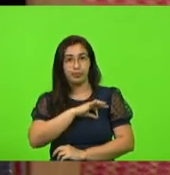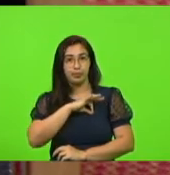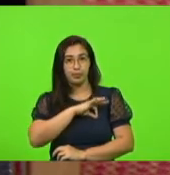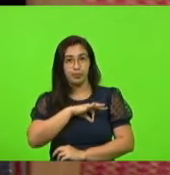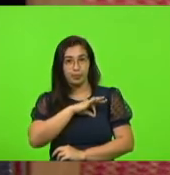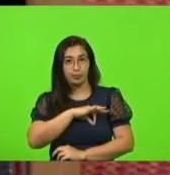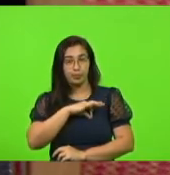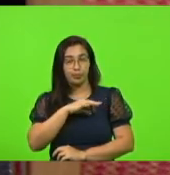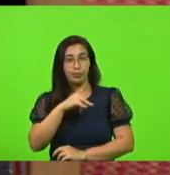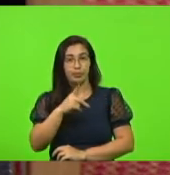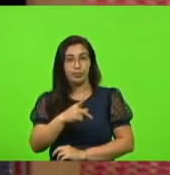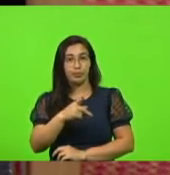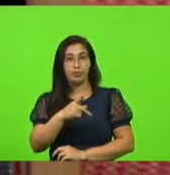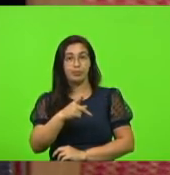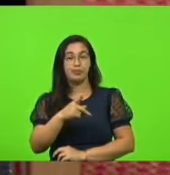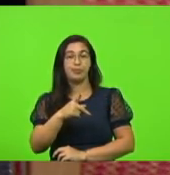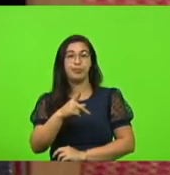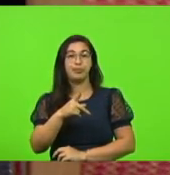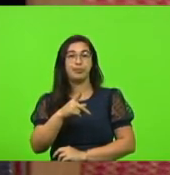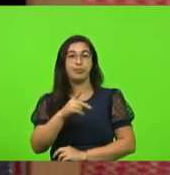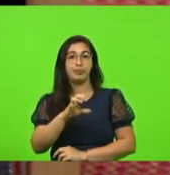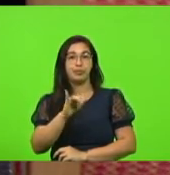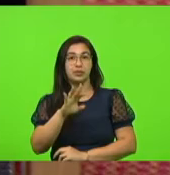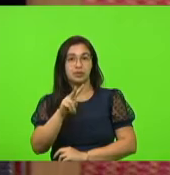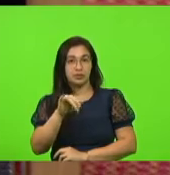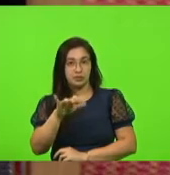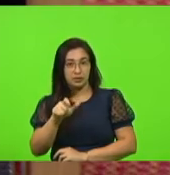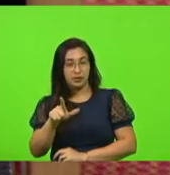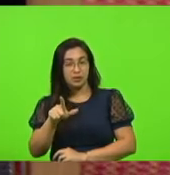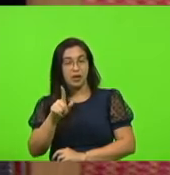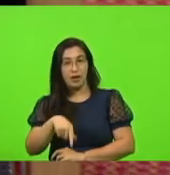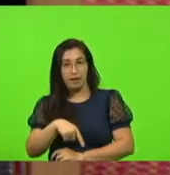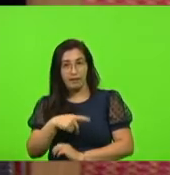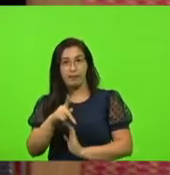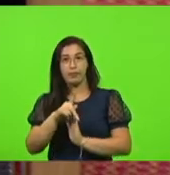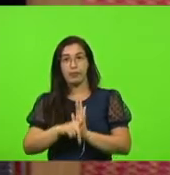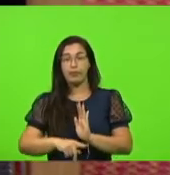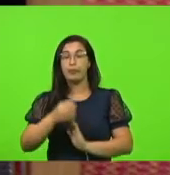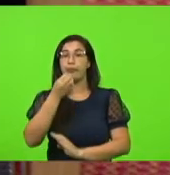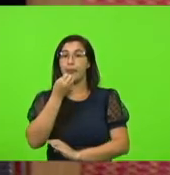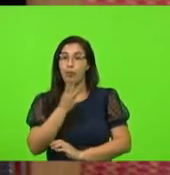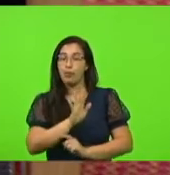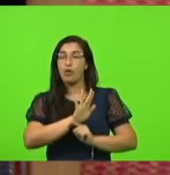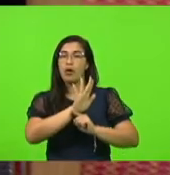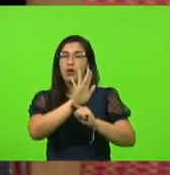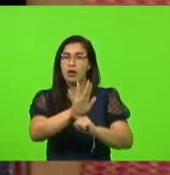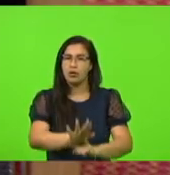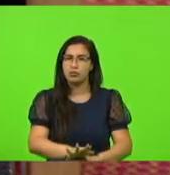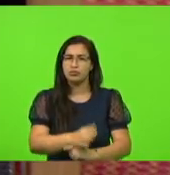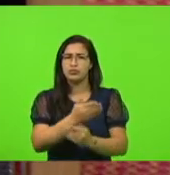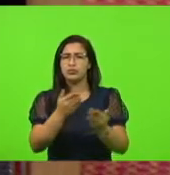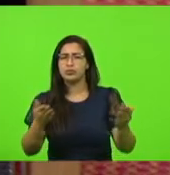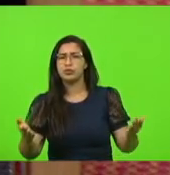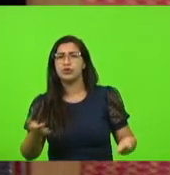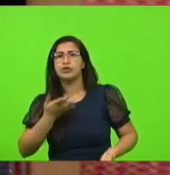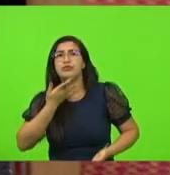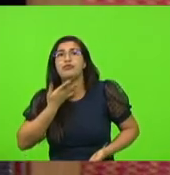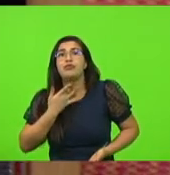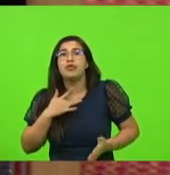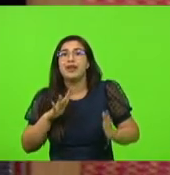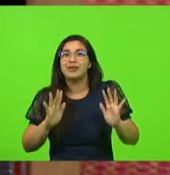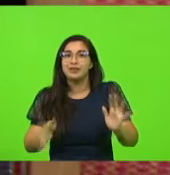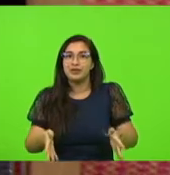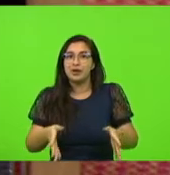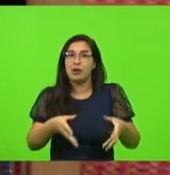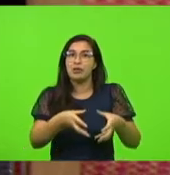Civil. É um projeto bom, vem atender um anseio da